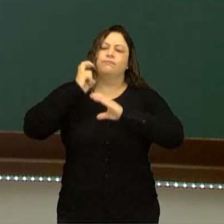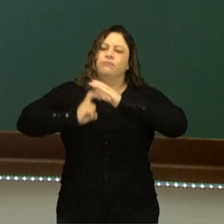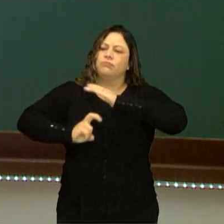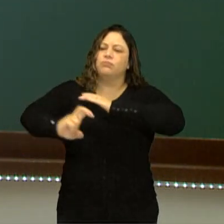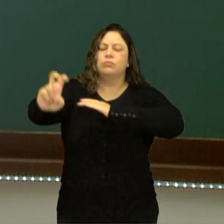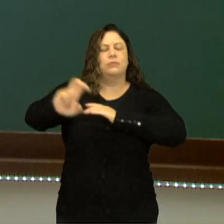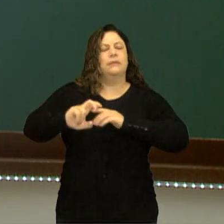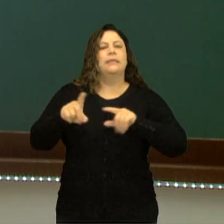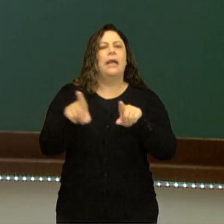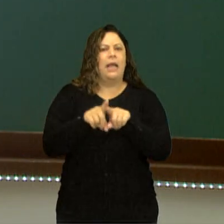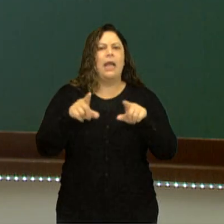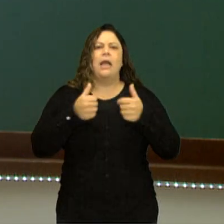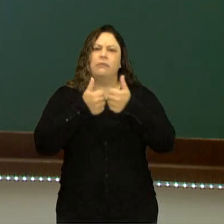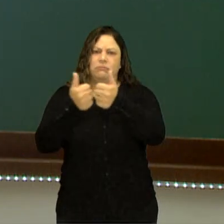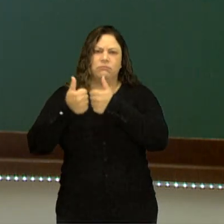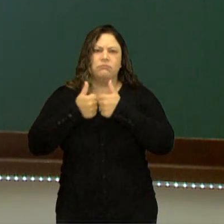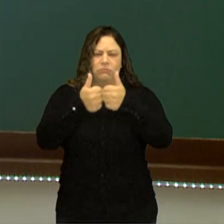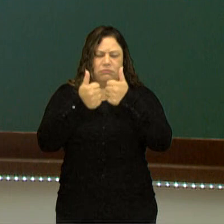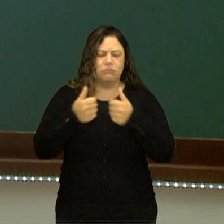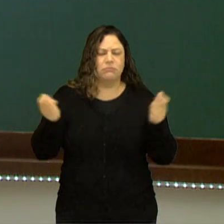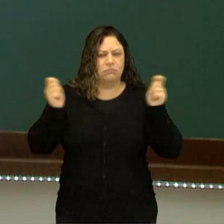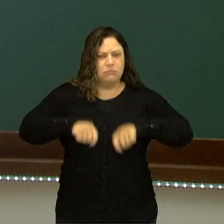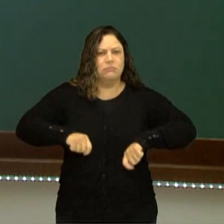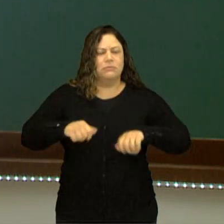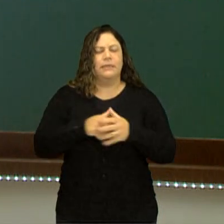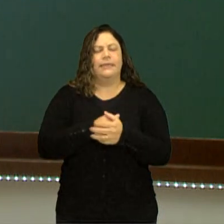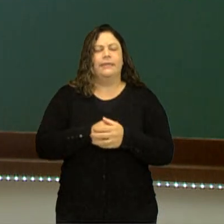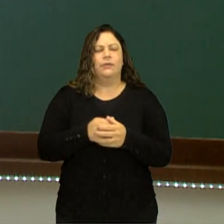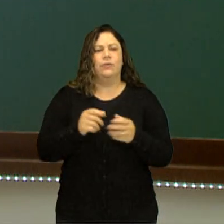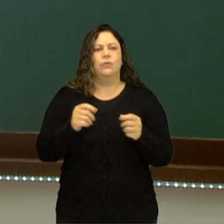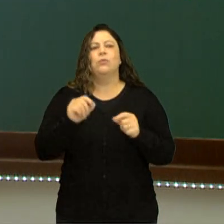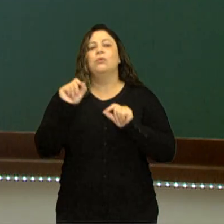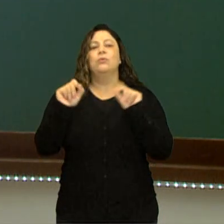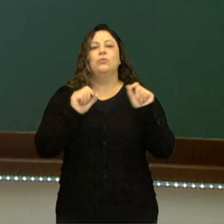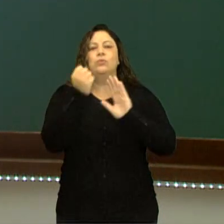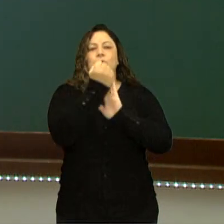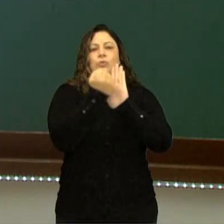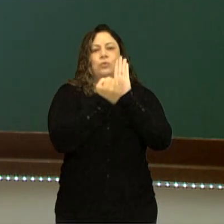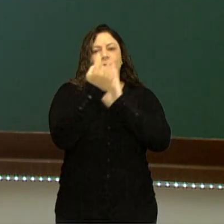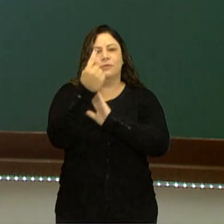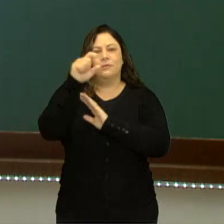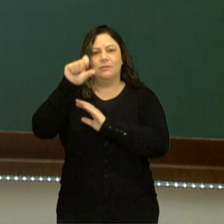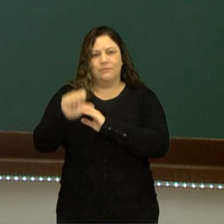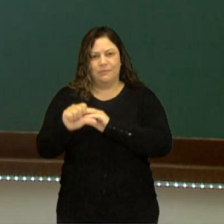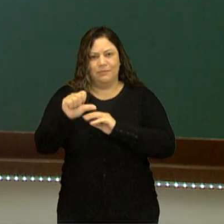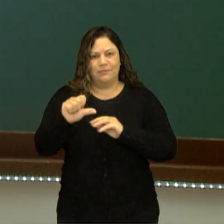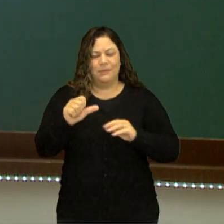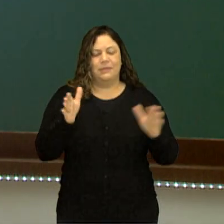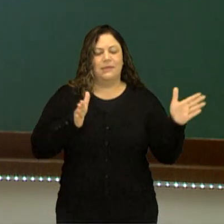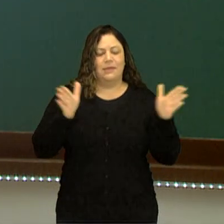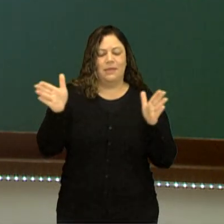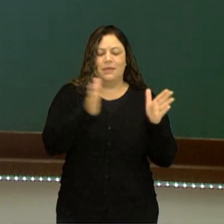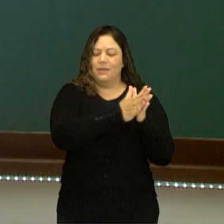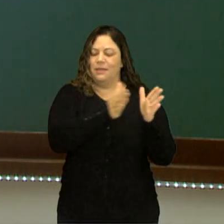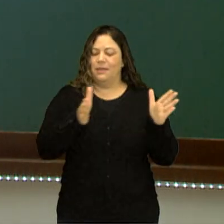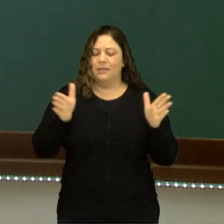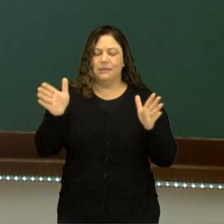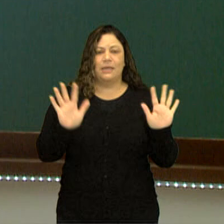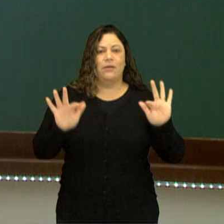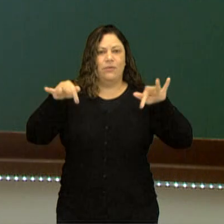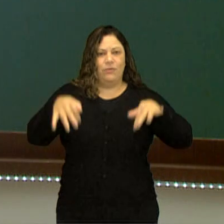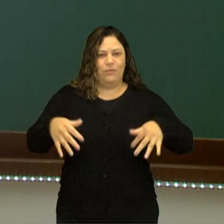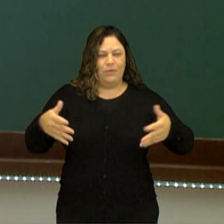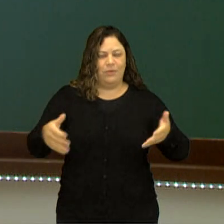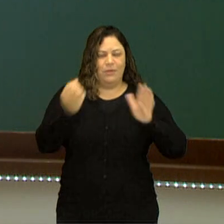principais meios aí de transporte. Então, nós temos o século XIX. Nessa época, do final do